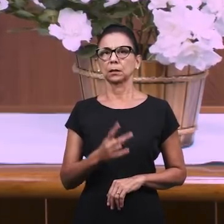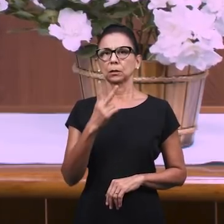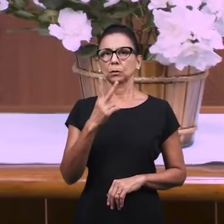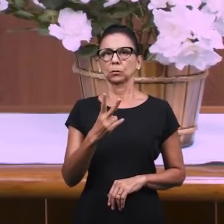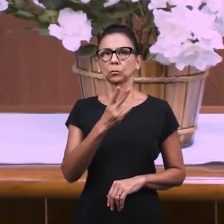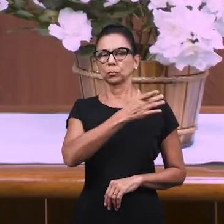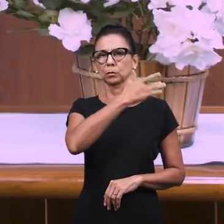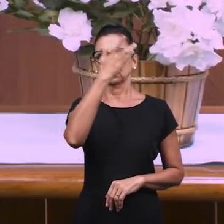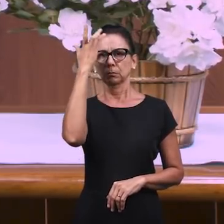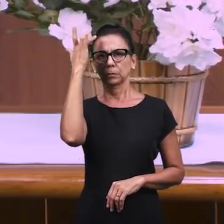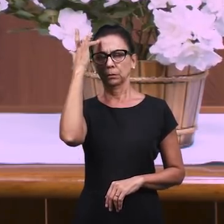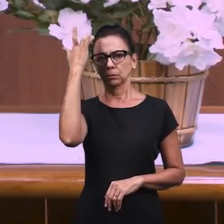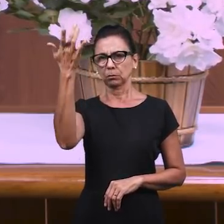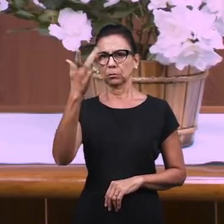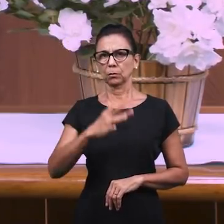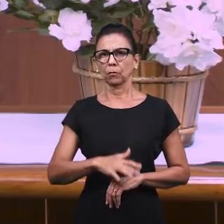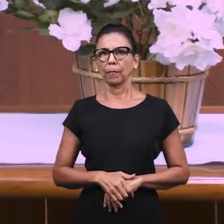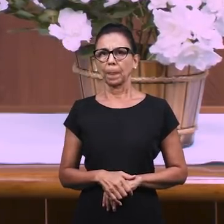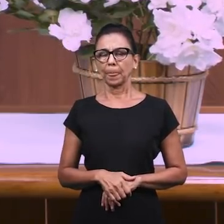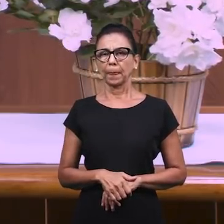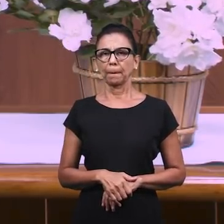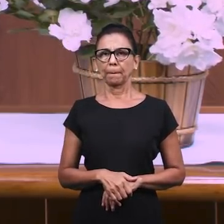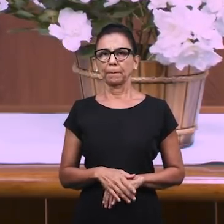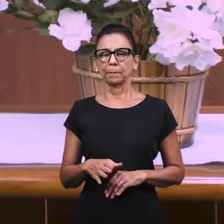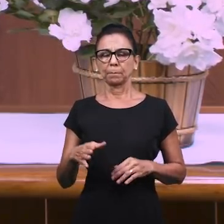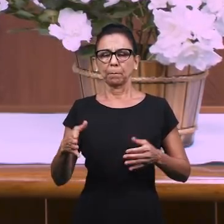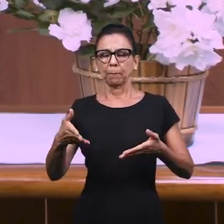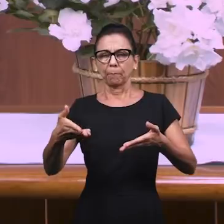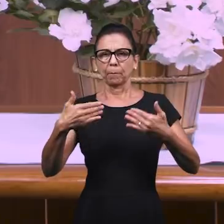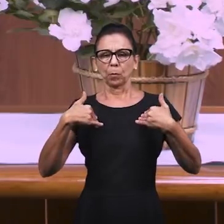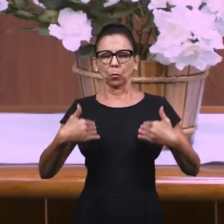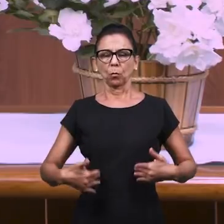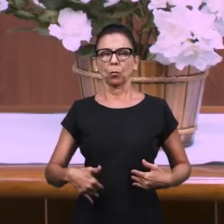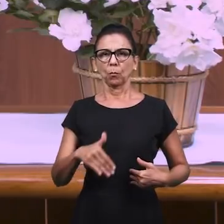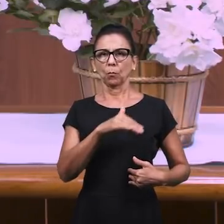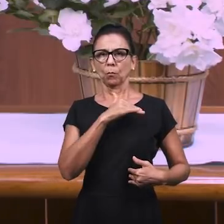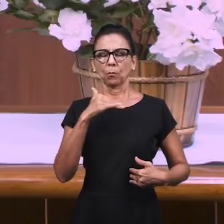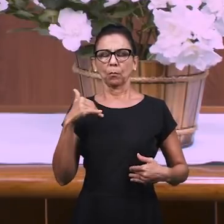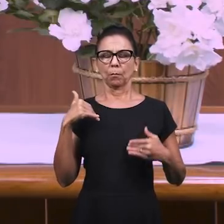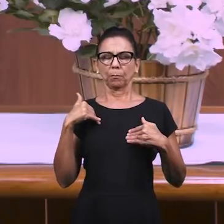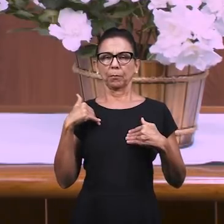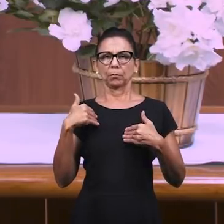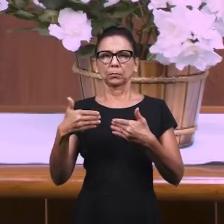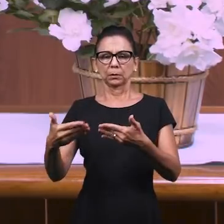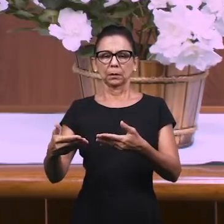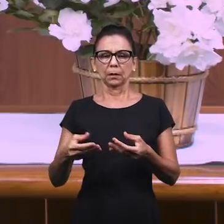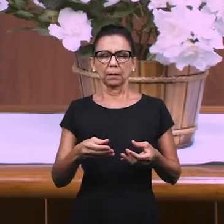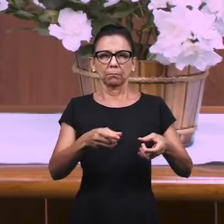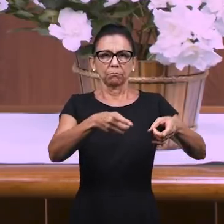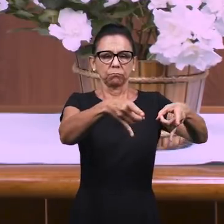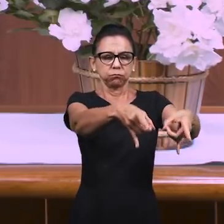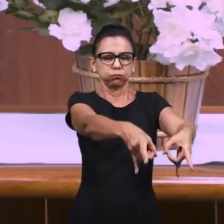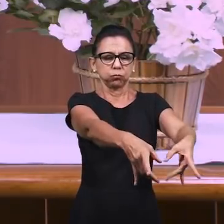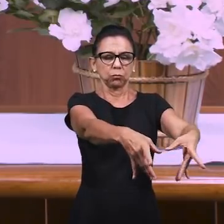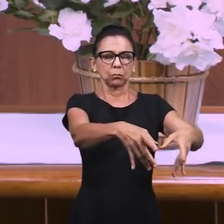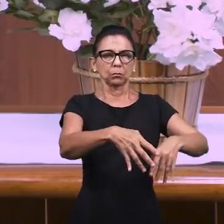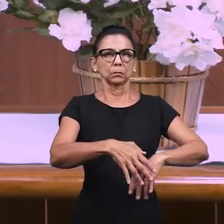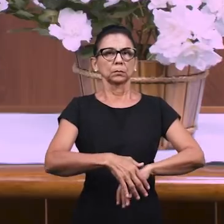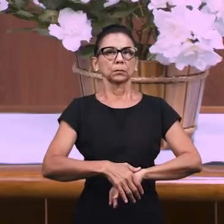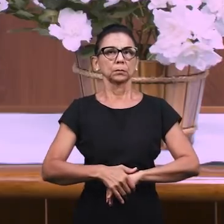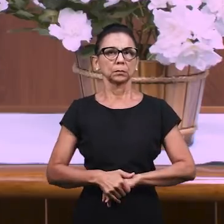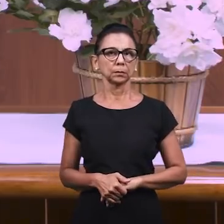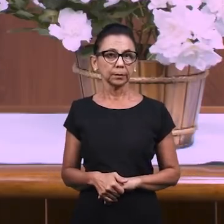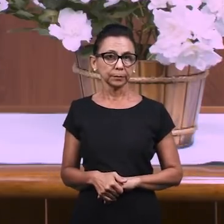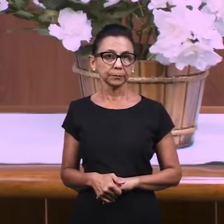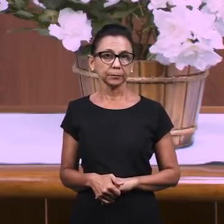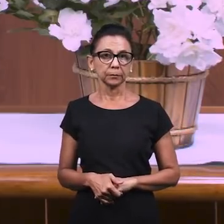fora, sepultar. Deviam ser rapazes, jovens muito sérios, muito comprometidos para poder dar uma tarefa delas. E o